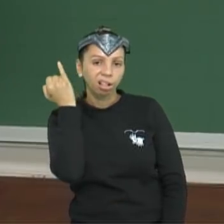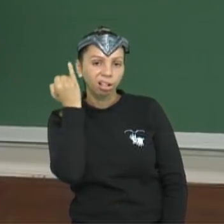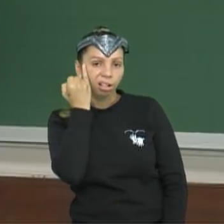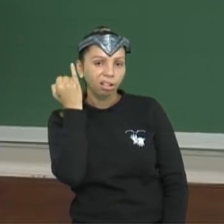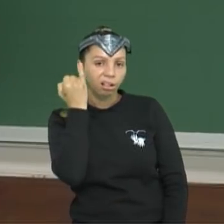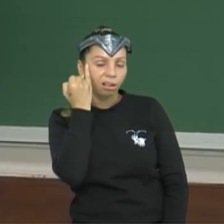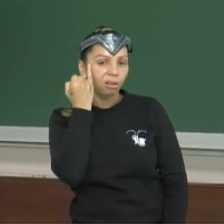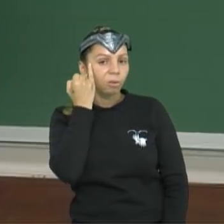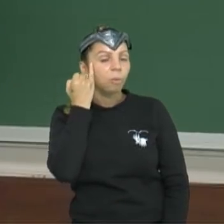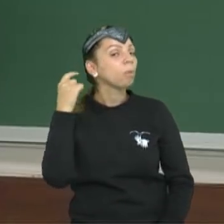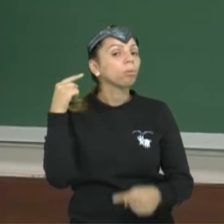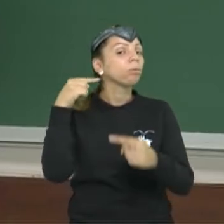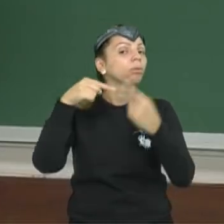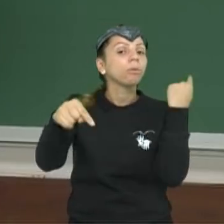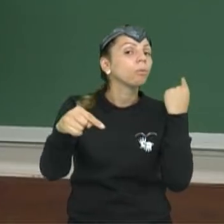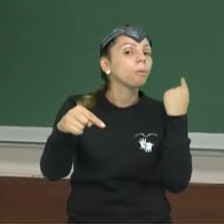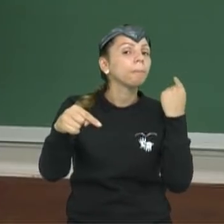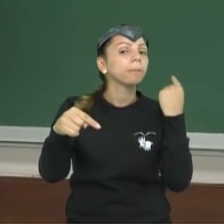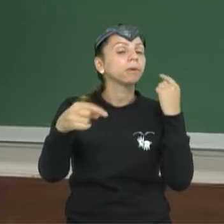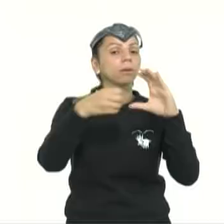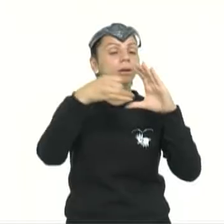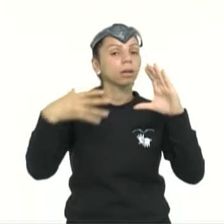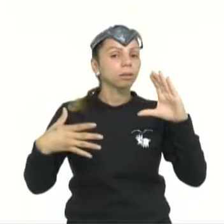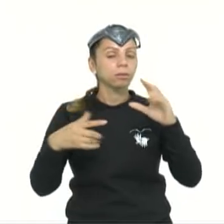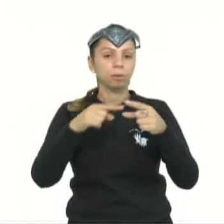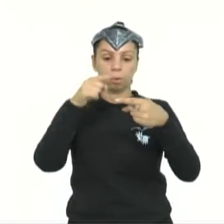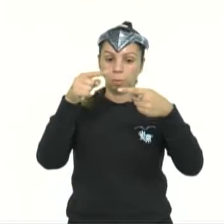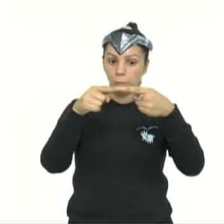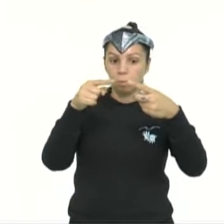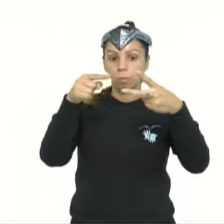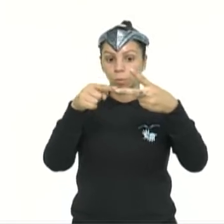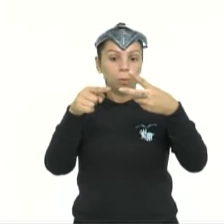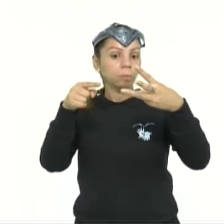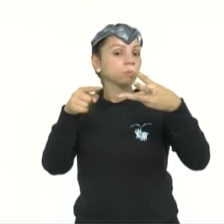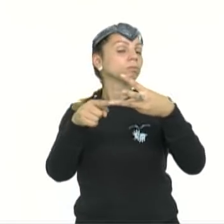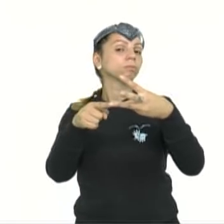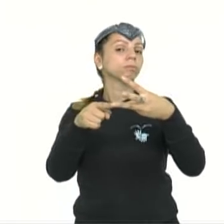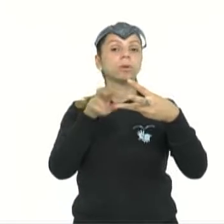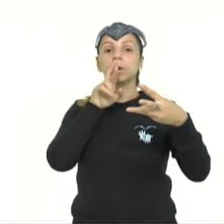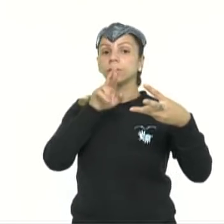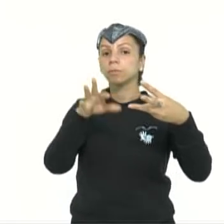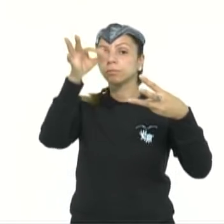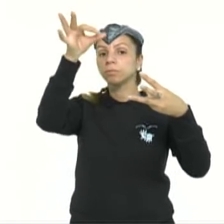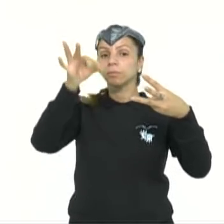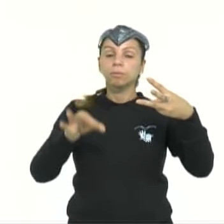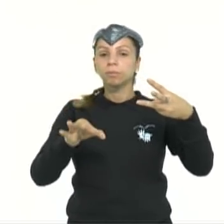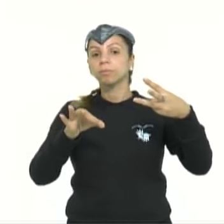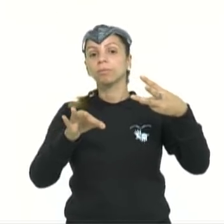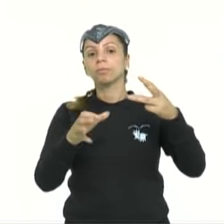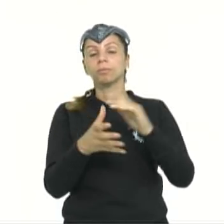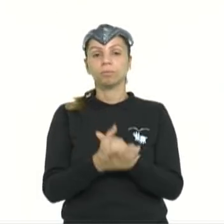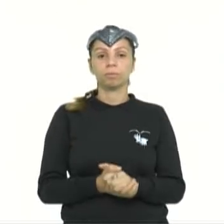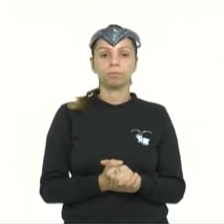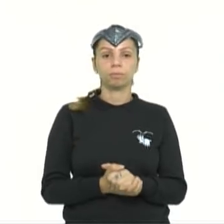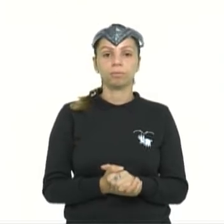preguiçoso. E aí? Vamos lá? Um, dois, três. Resposta correta na nossa